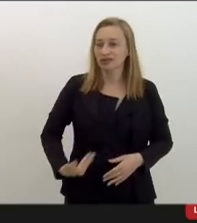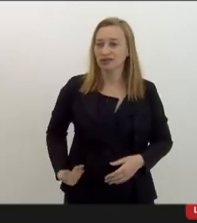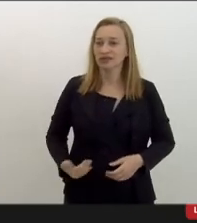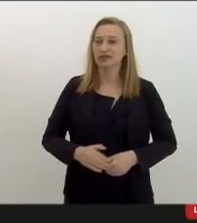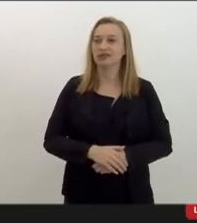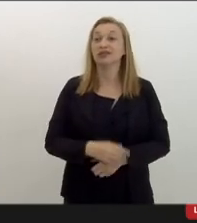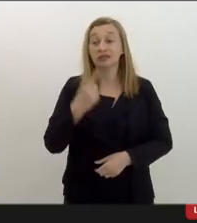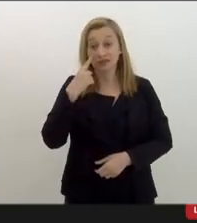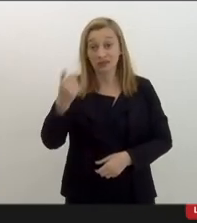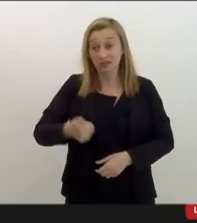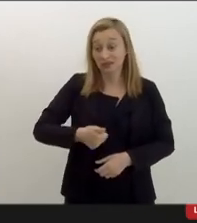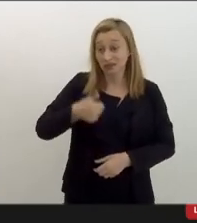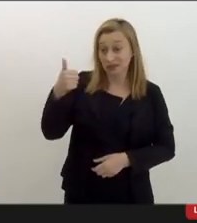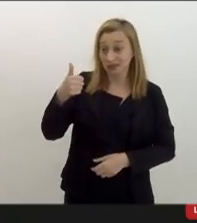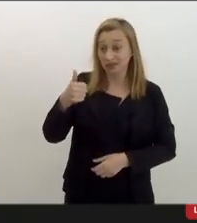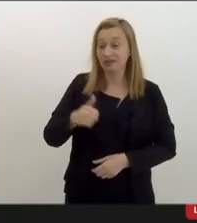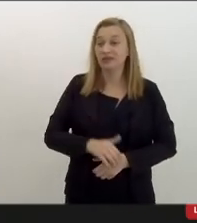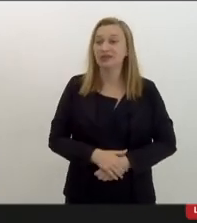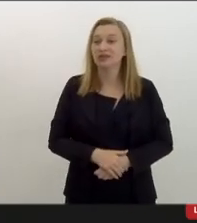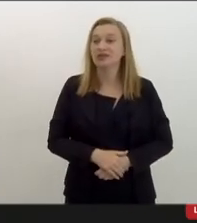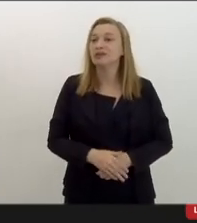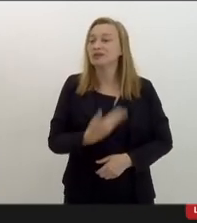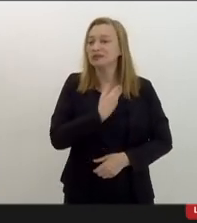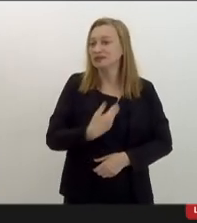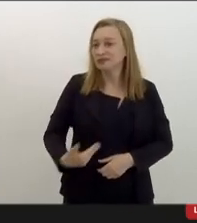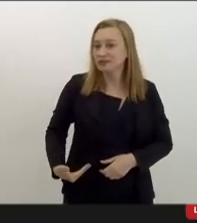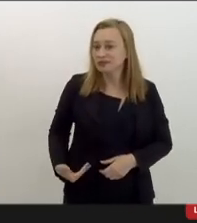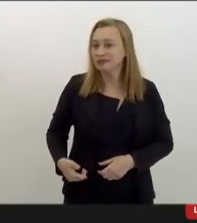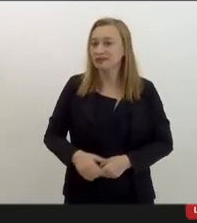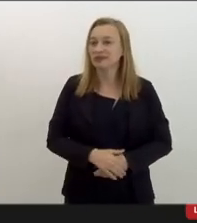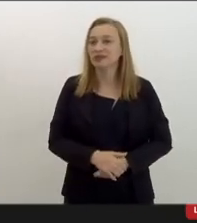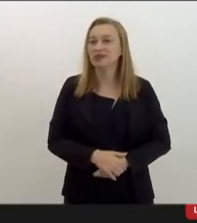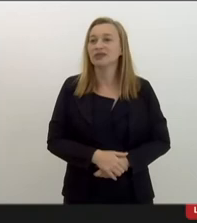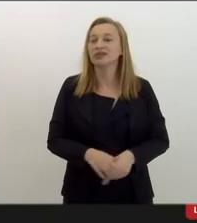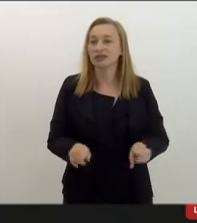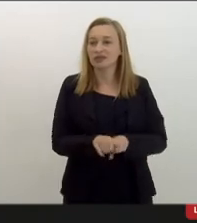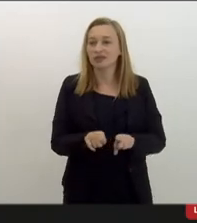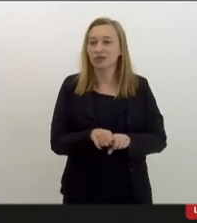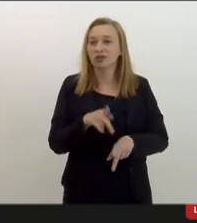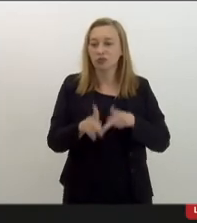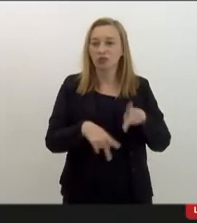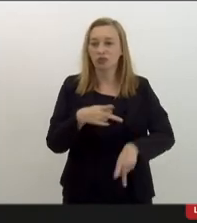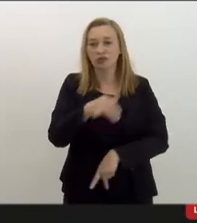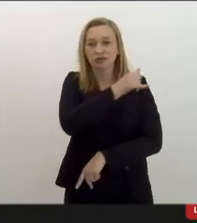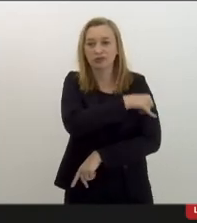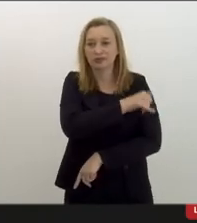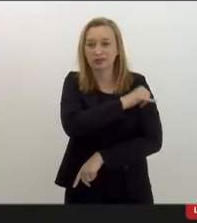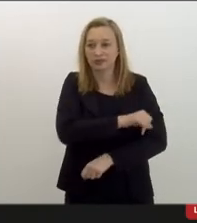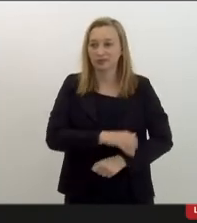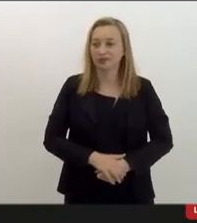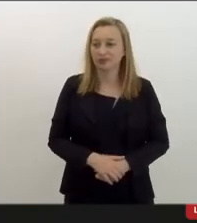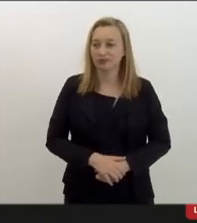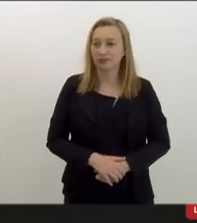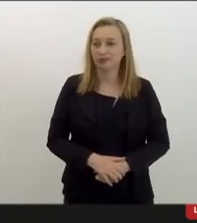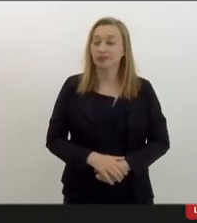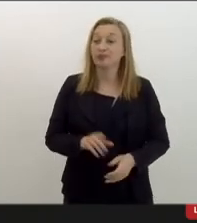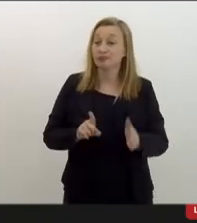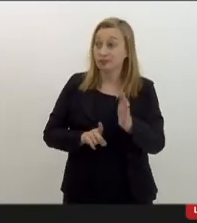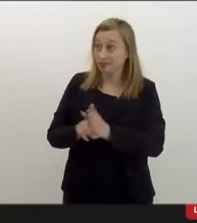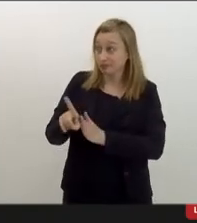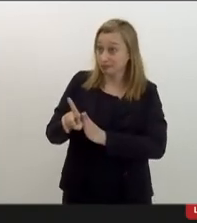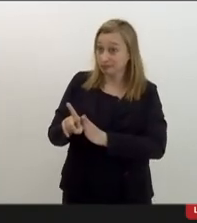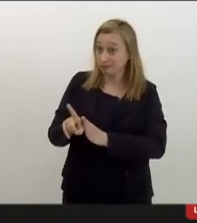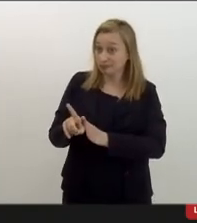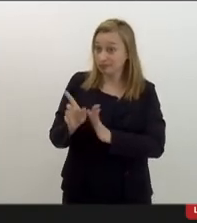revista o melhor para o governo e para o povo do Rio de Janeiro eu vou fazer uma